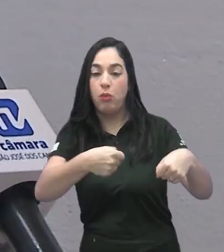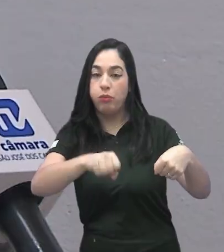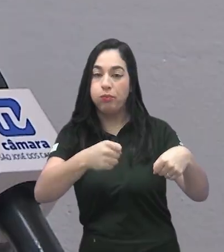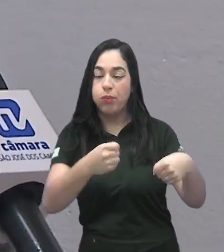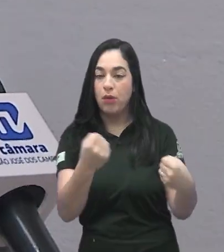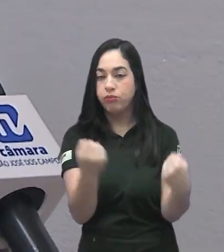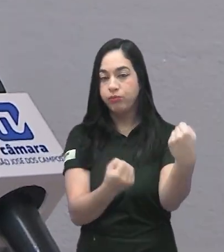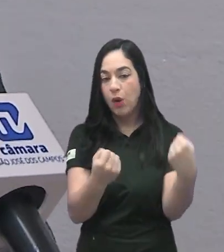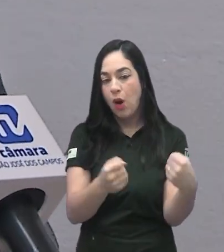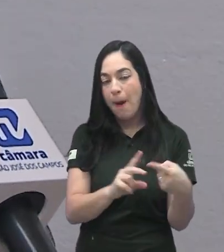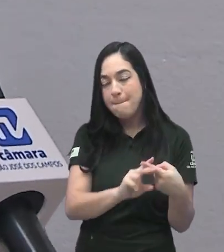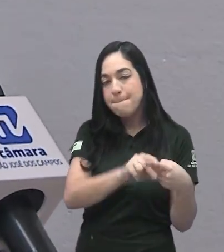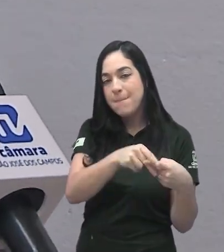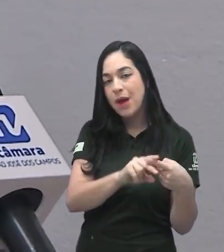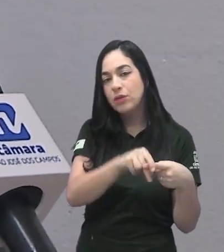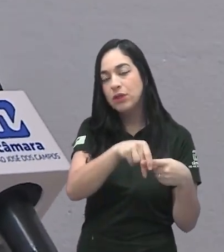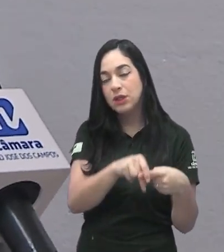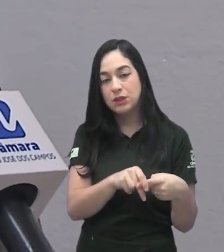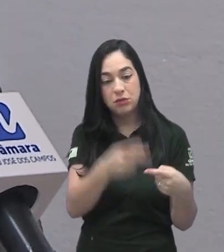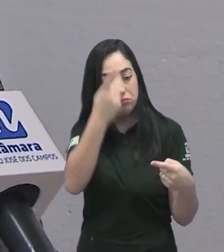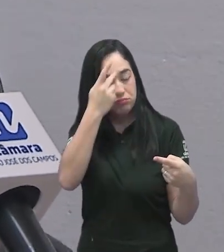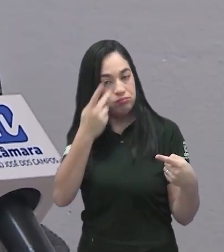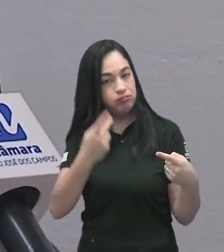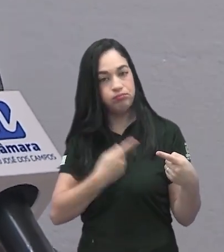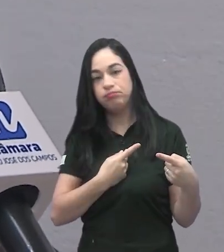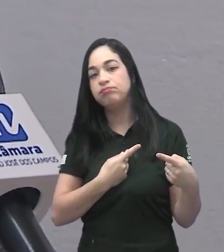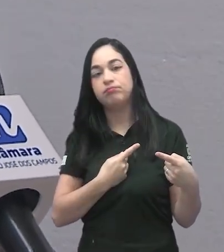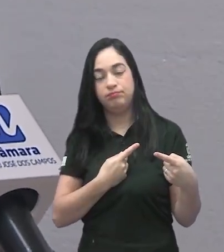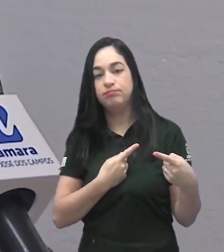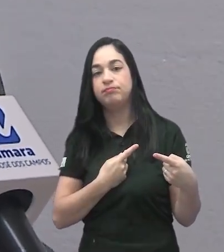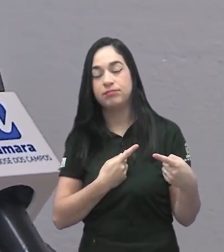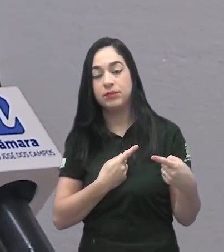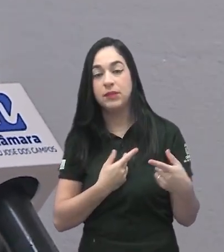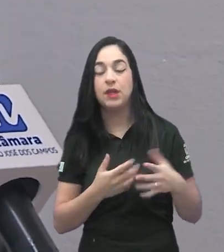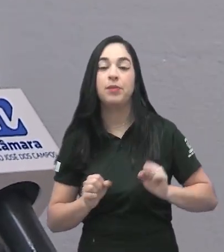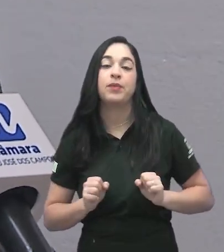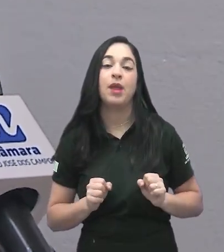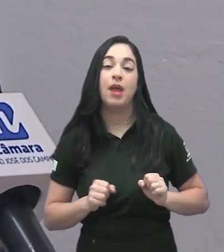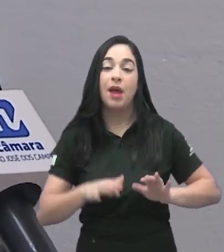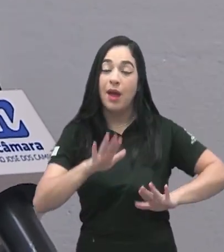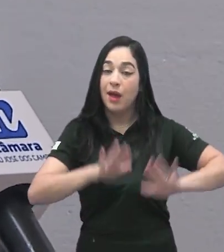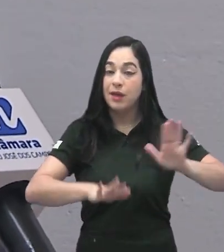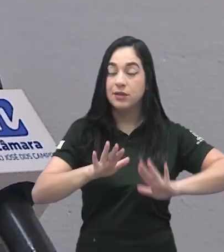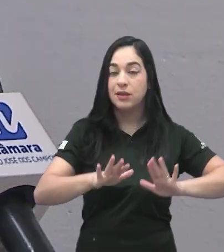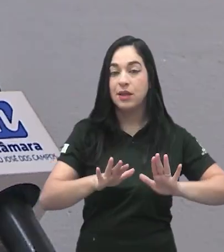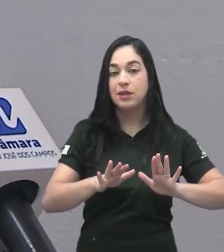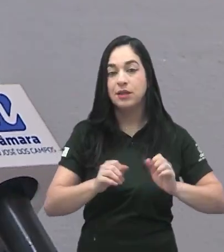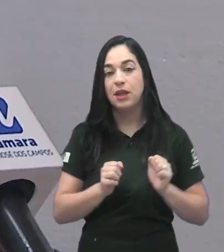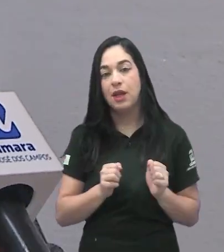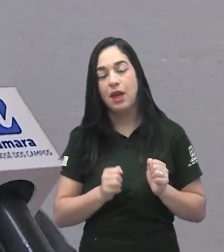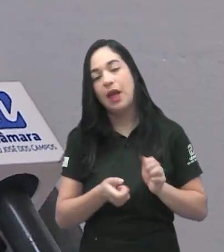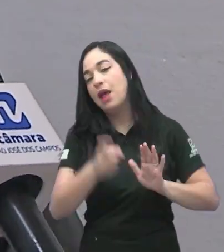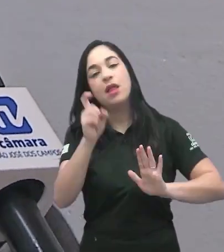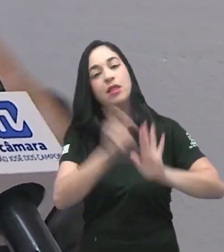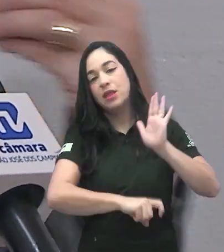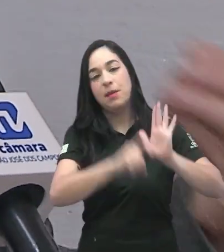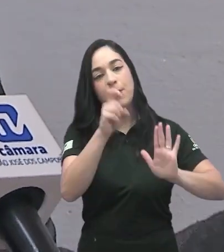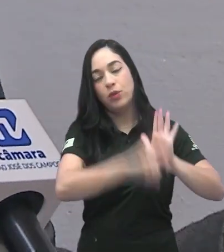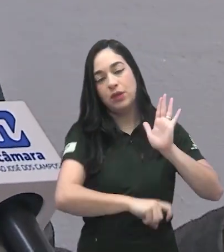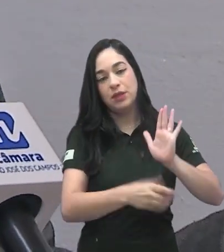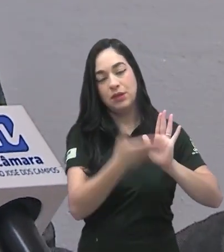dos veículos, das motos, né? E isso cria uma contundência. Muitas vezes a arrecadação